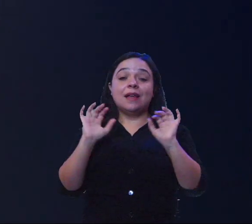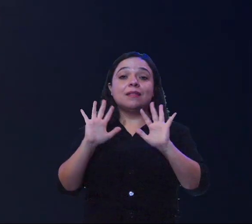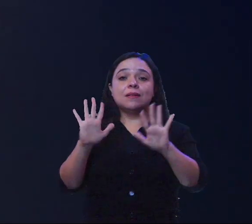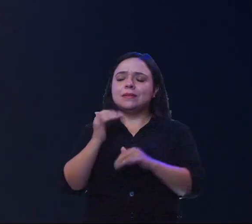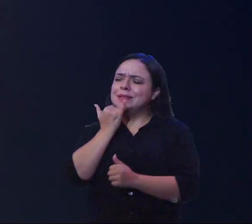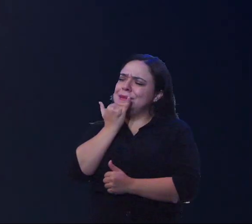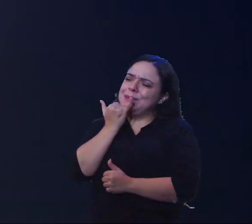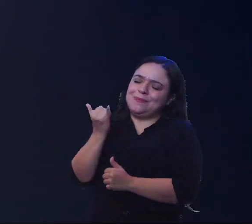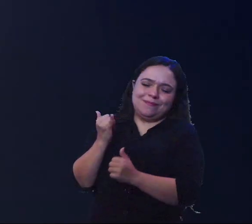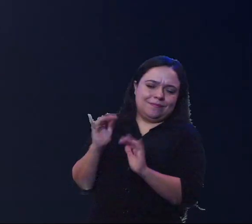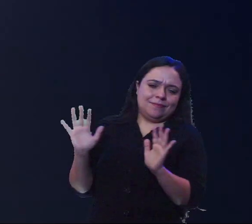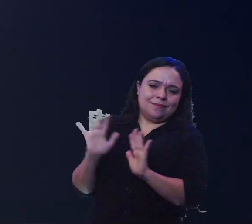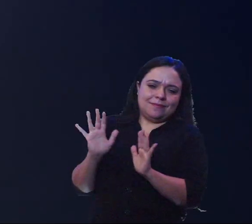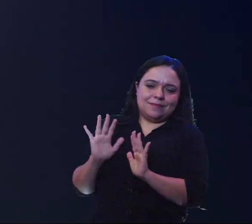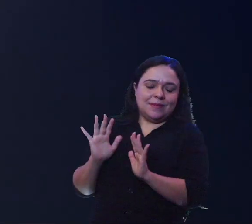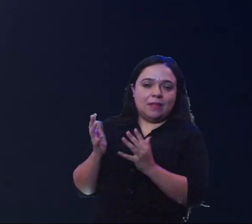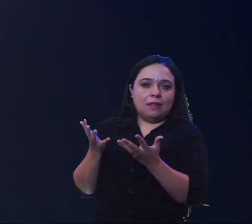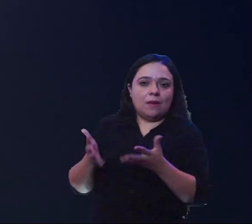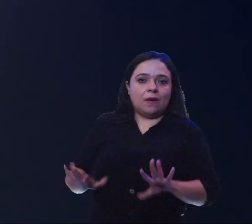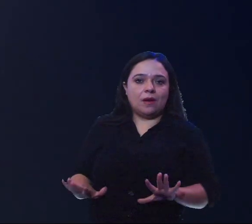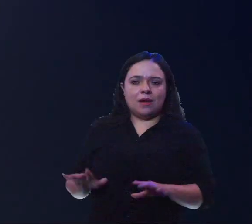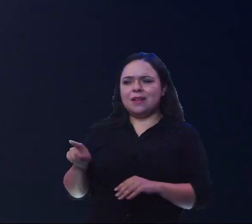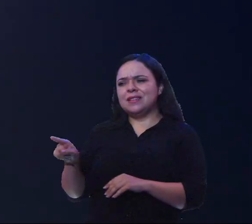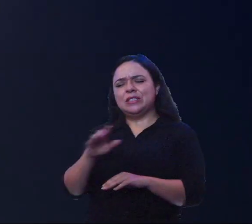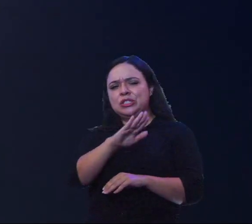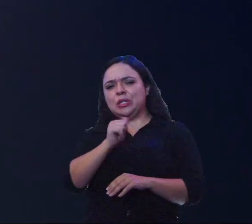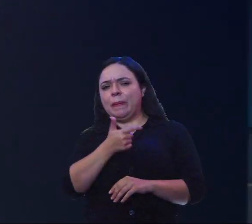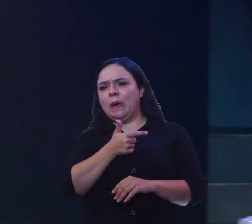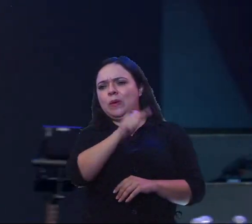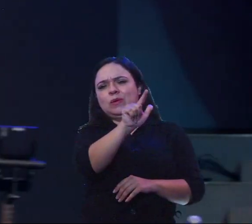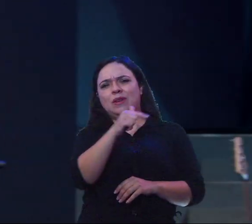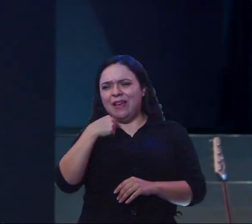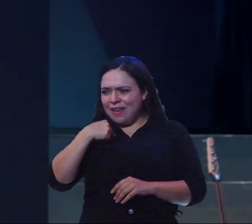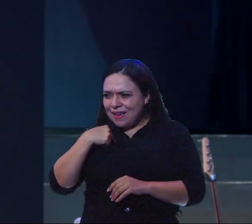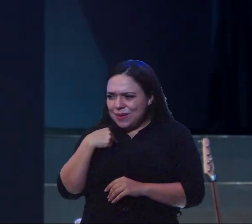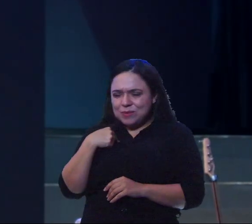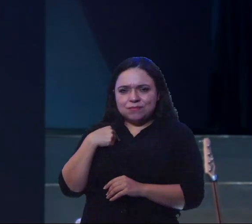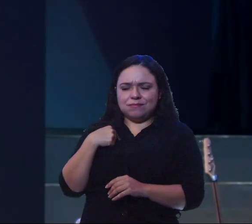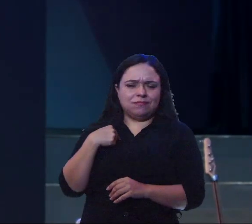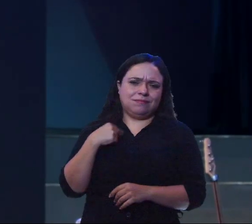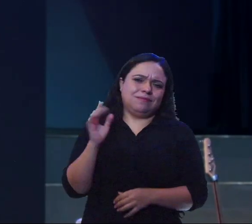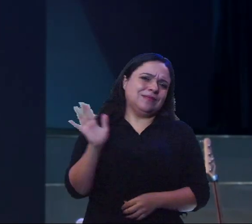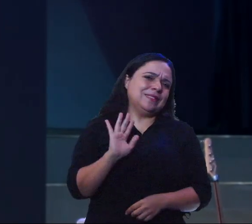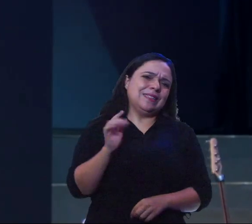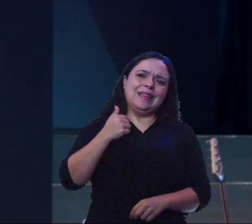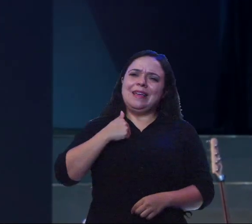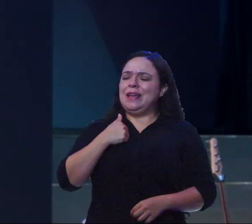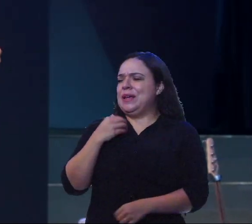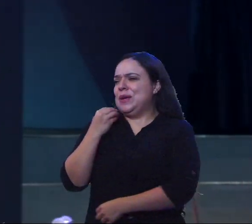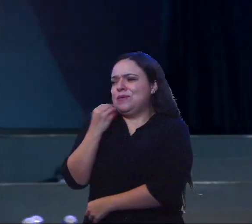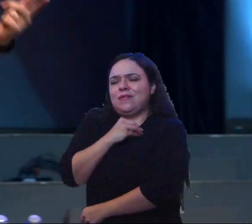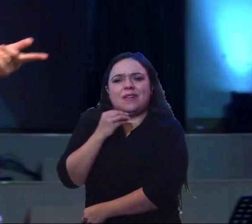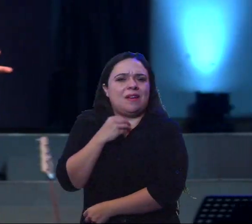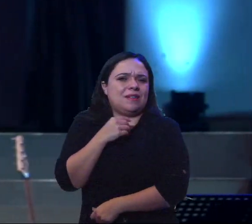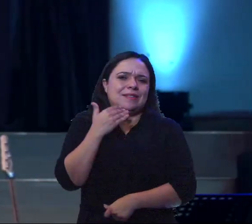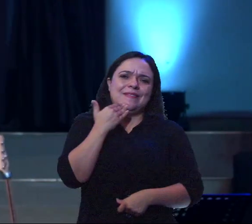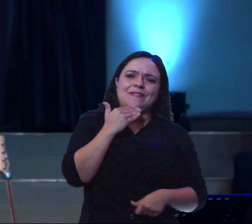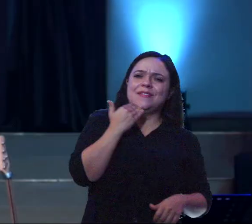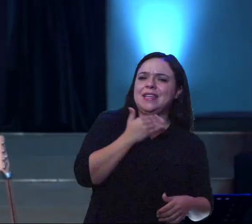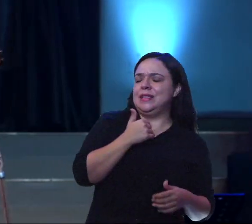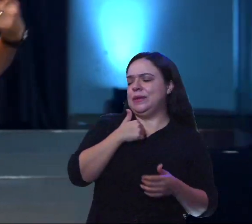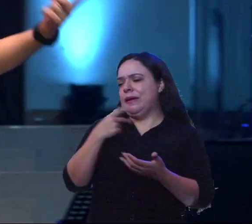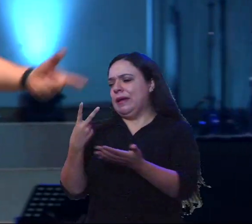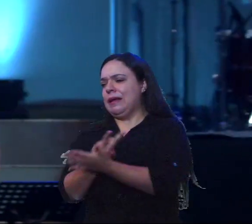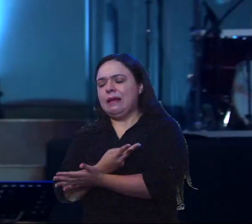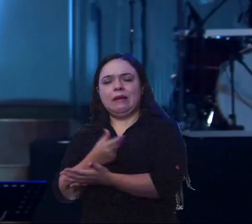desculpas que muitas vezes nós também falamos. Deus, chama outro. Tem certeza que sou eu? Olha as minhas debilidades, olha as minhas dificuldades, olha